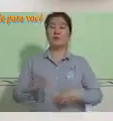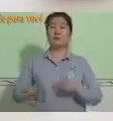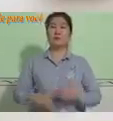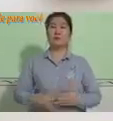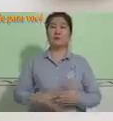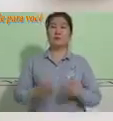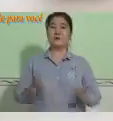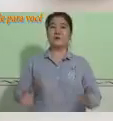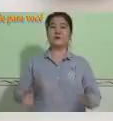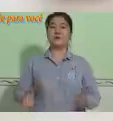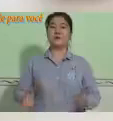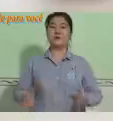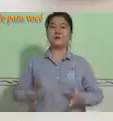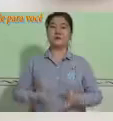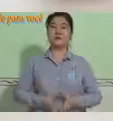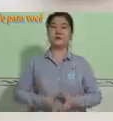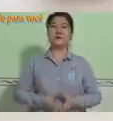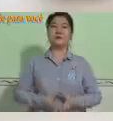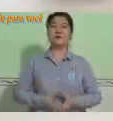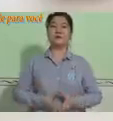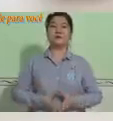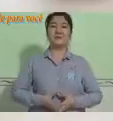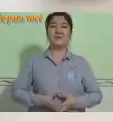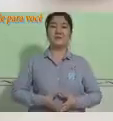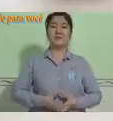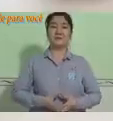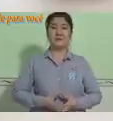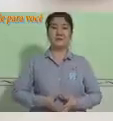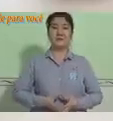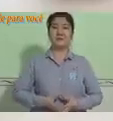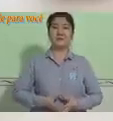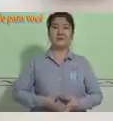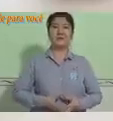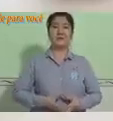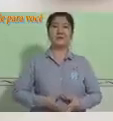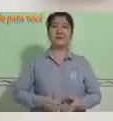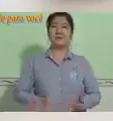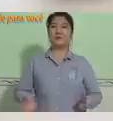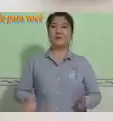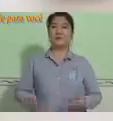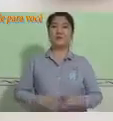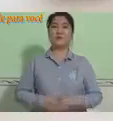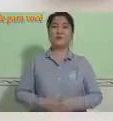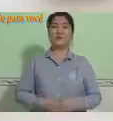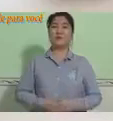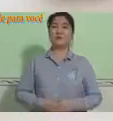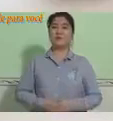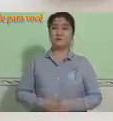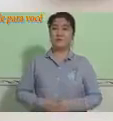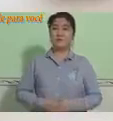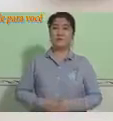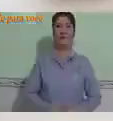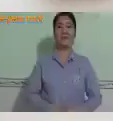Quando o médico observar os sintomas e os resultados dos exames não indicam a presença de nenhuma outra doença, chega-se